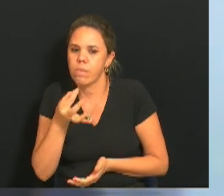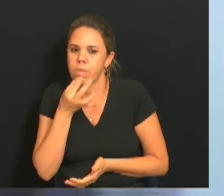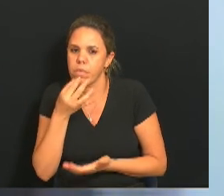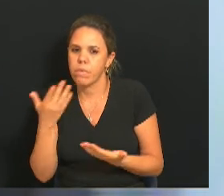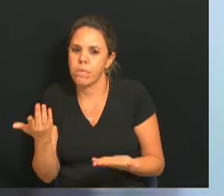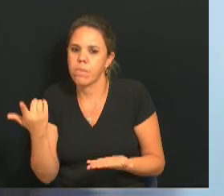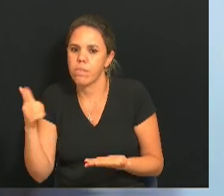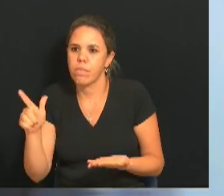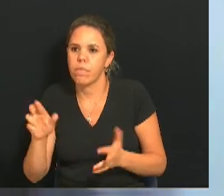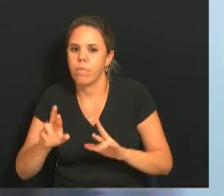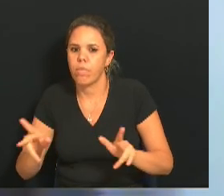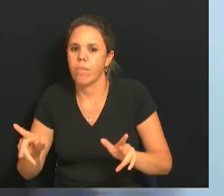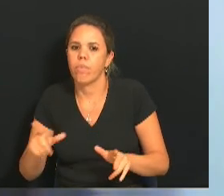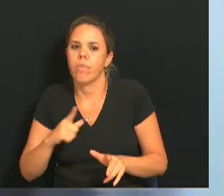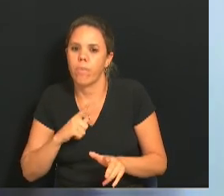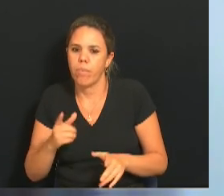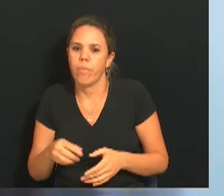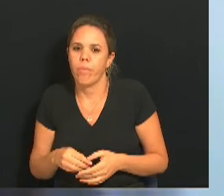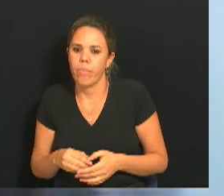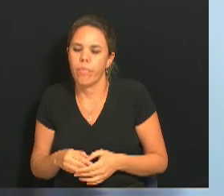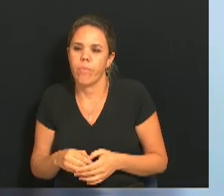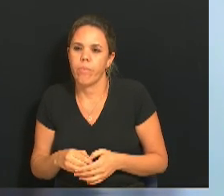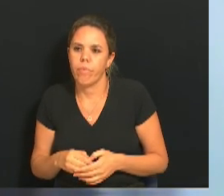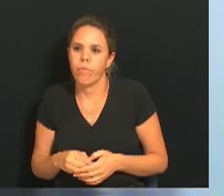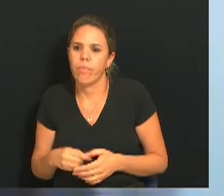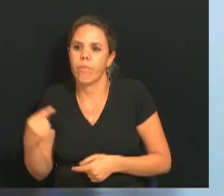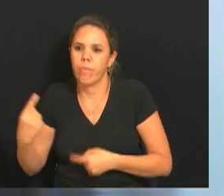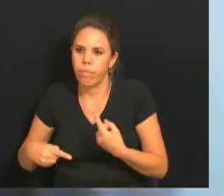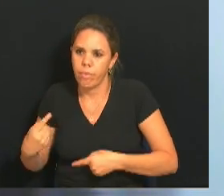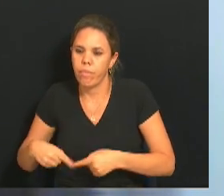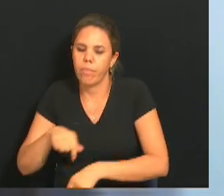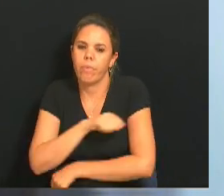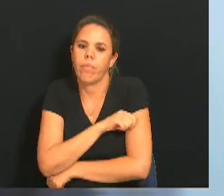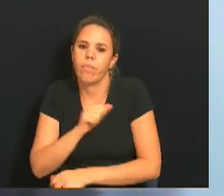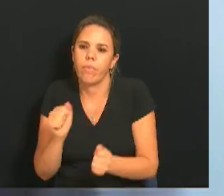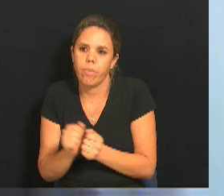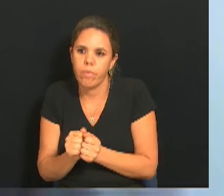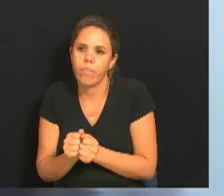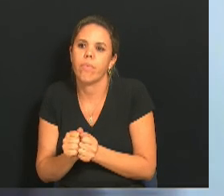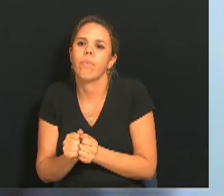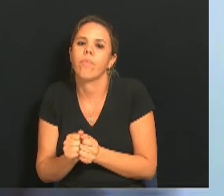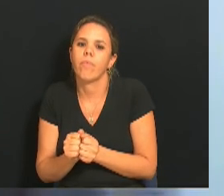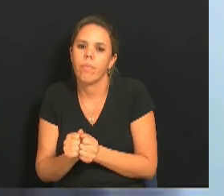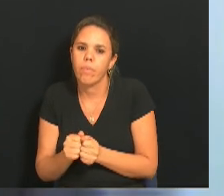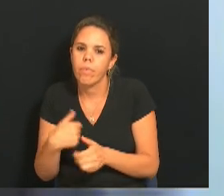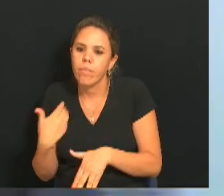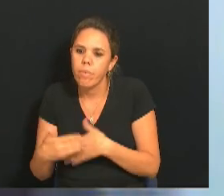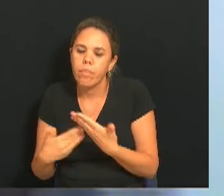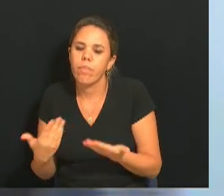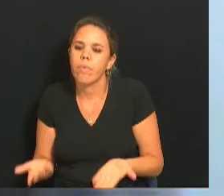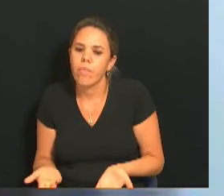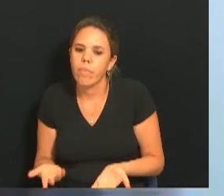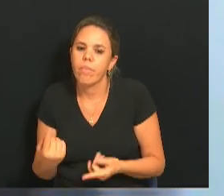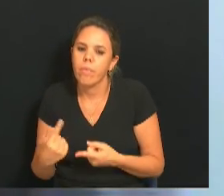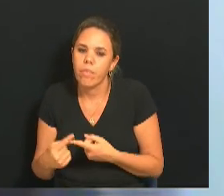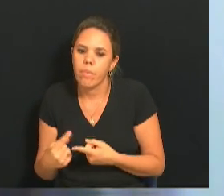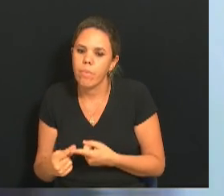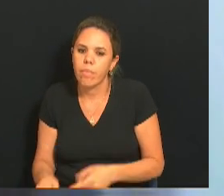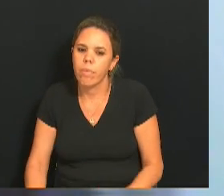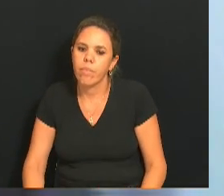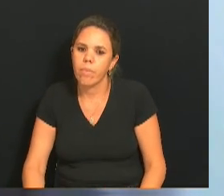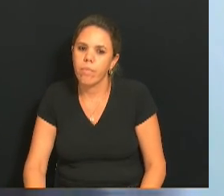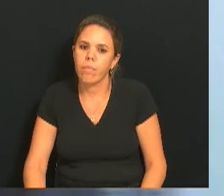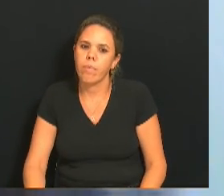essa manifestação, houve essa discussão com alunos exatamente dessa pertinência, porque essa